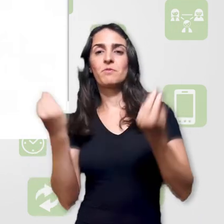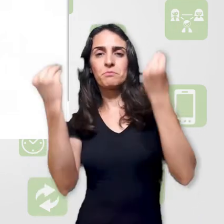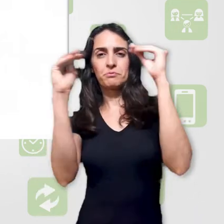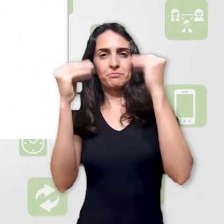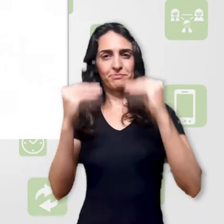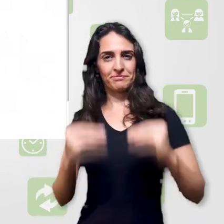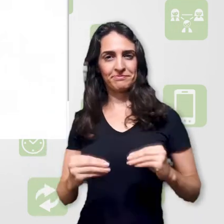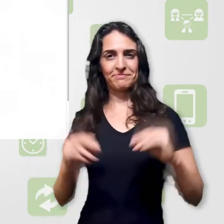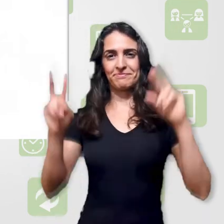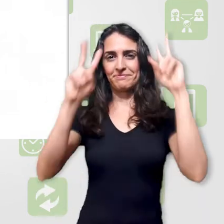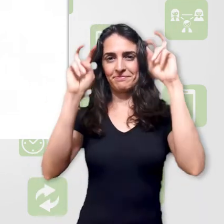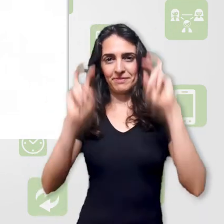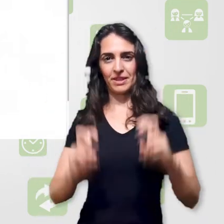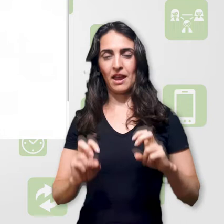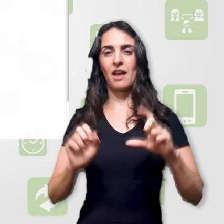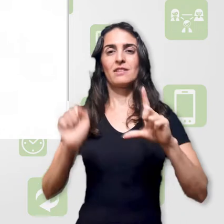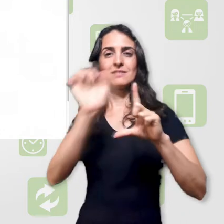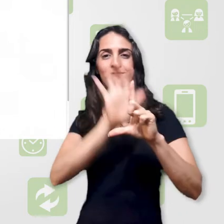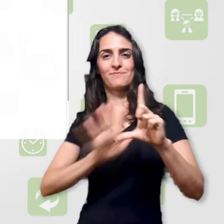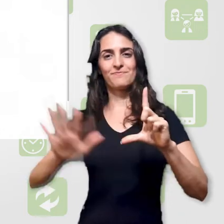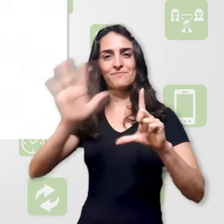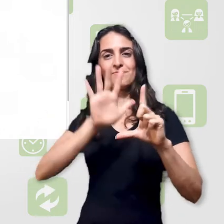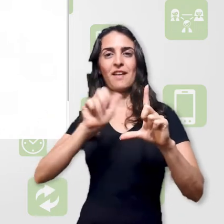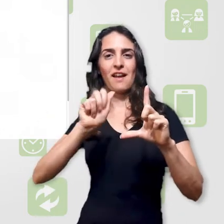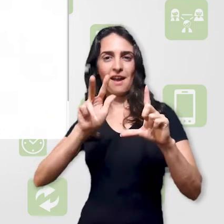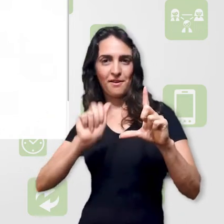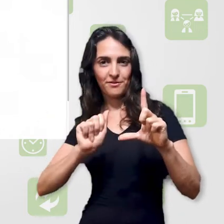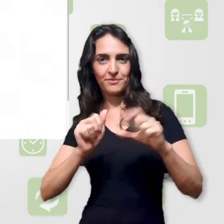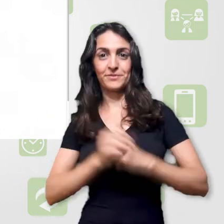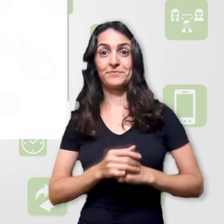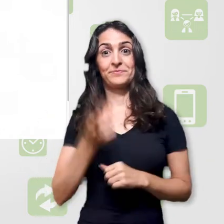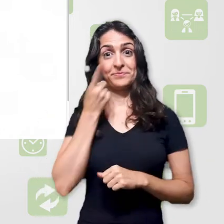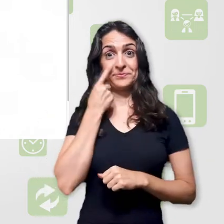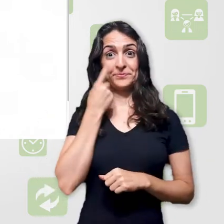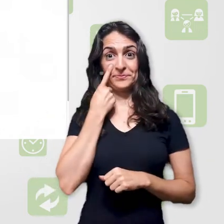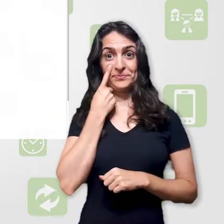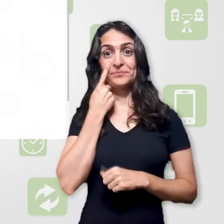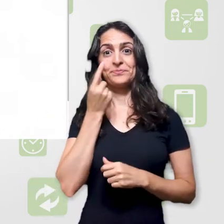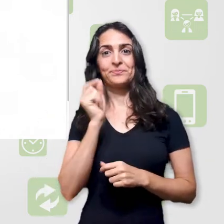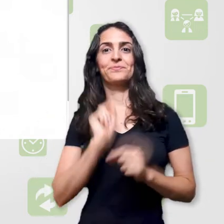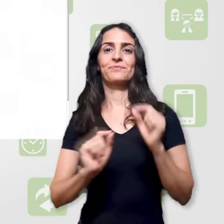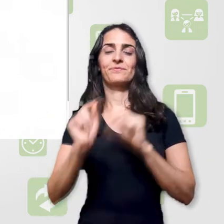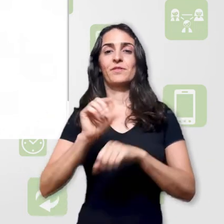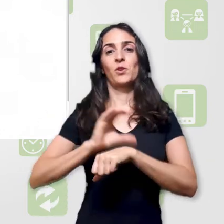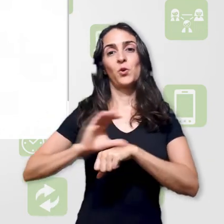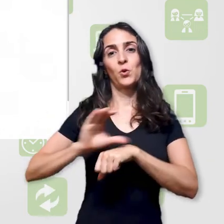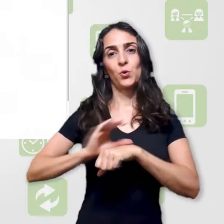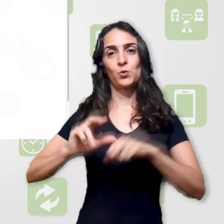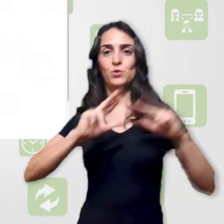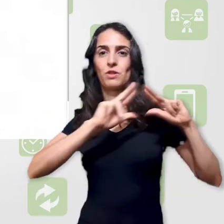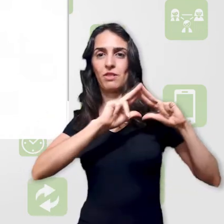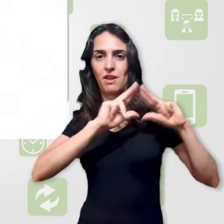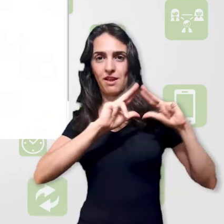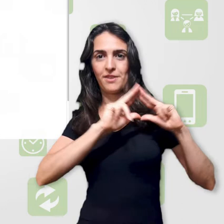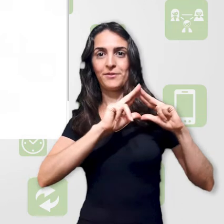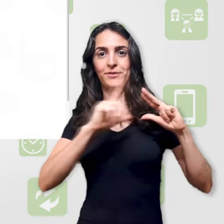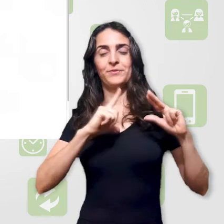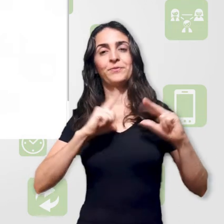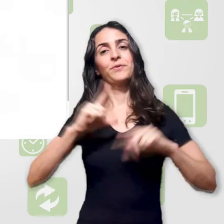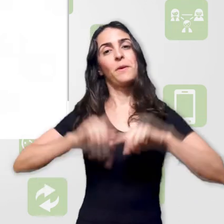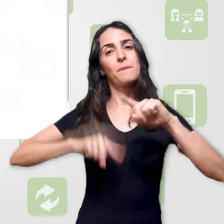poder passar conteúdo nas salas virtuais Tá certo então nós estamos vendo aqui o curso de Google Drive